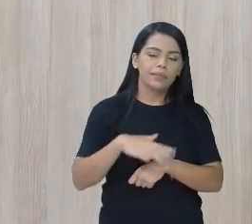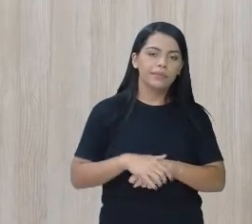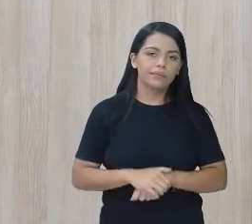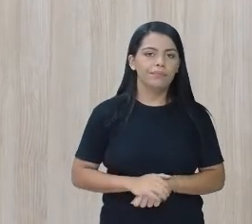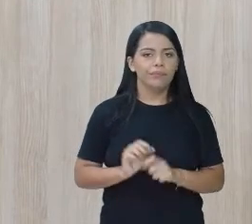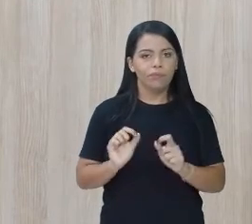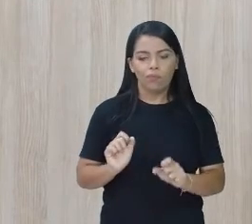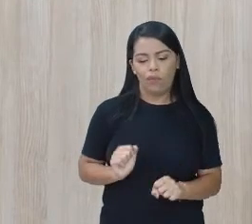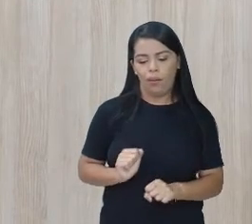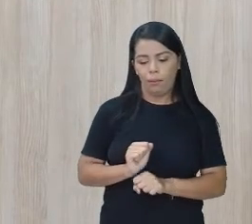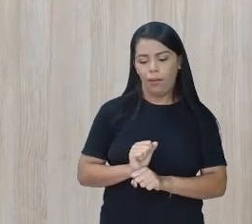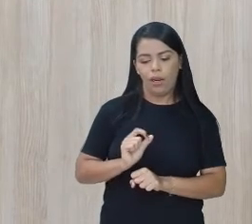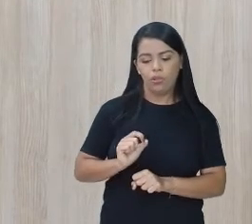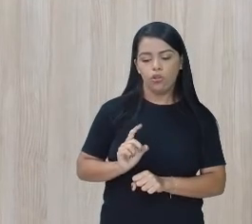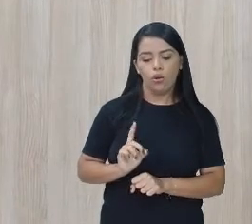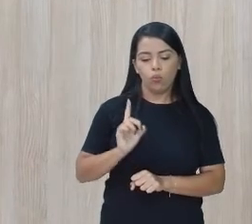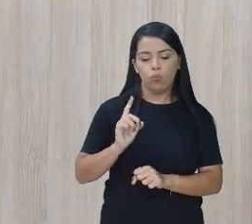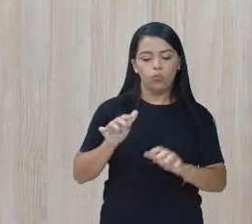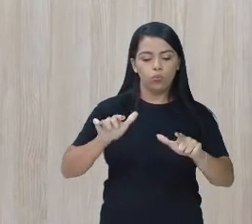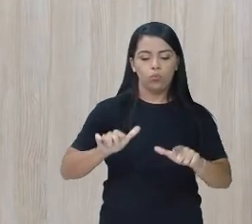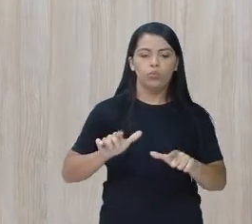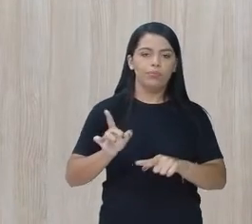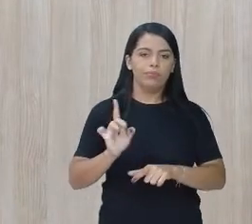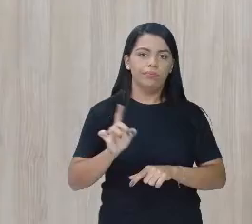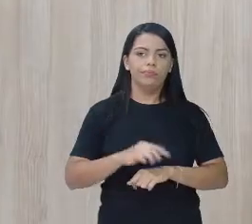que ficar paradinha numa específica.